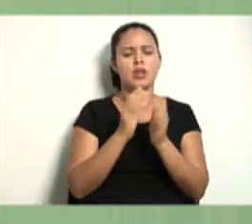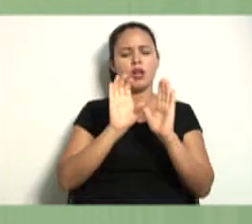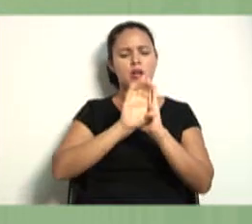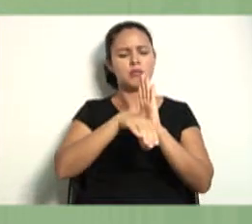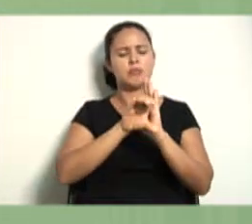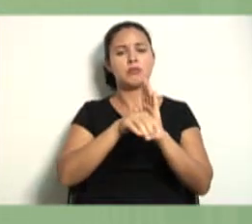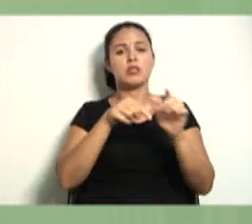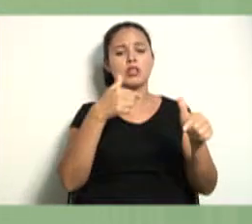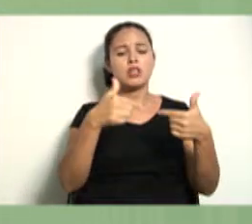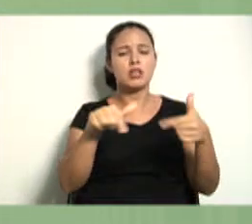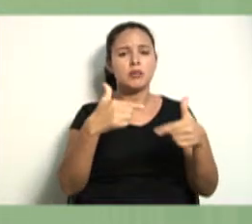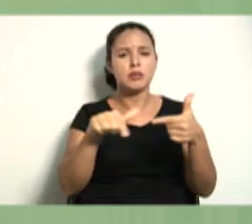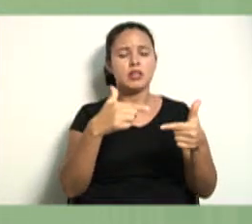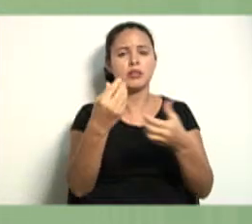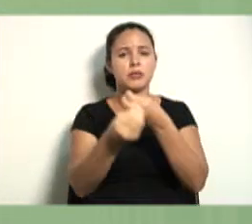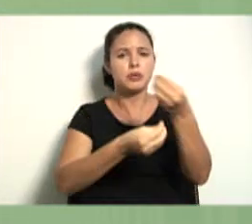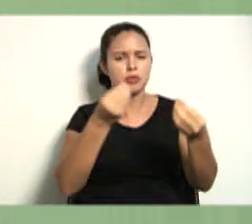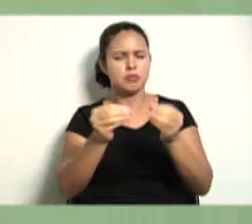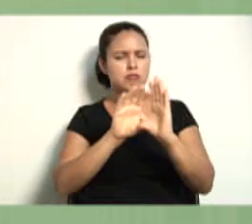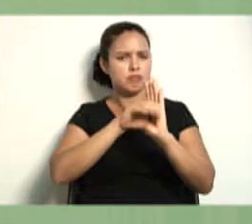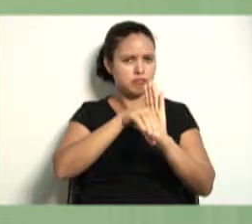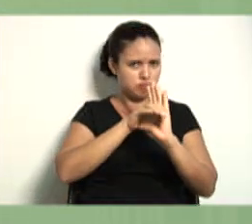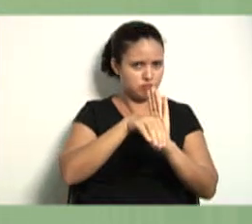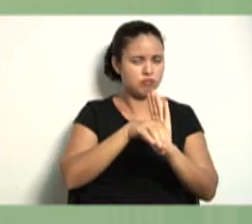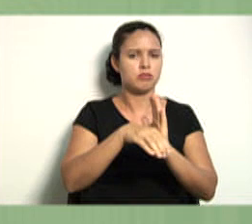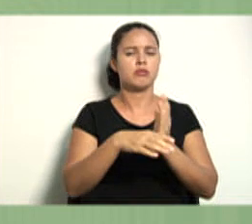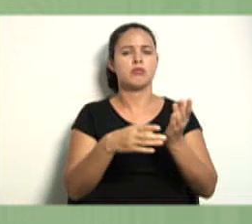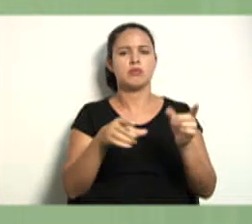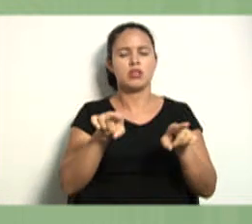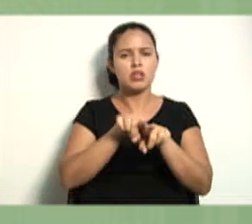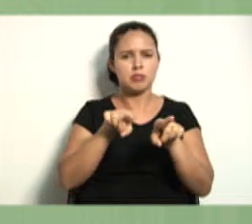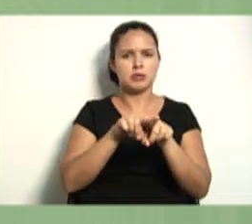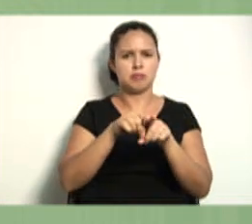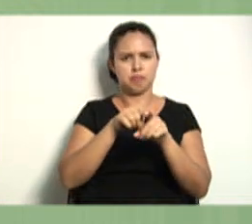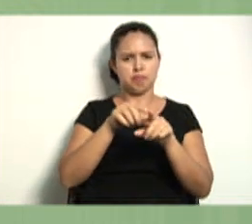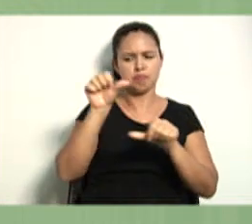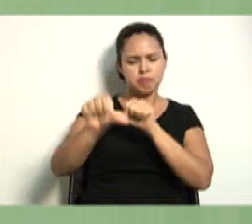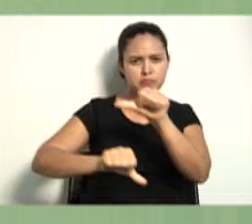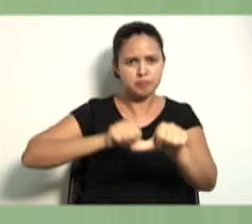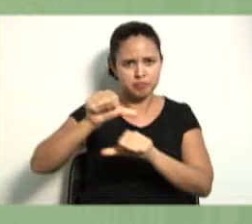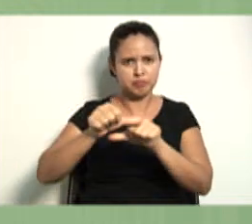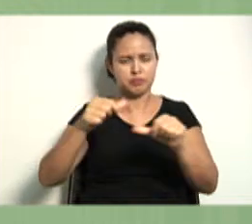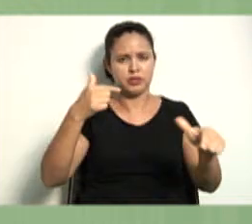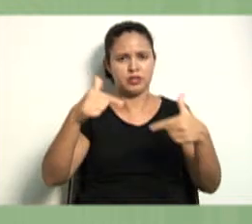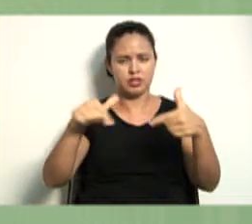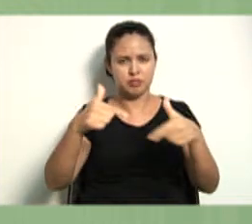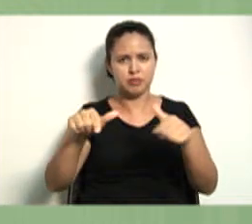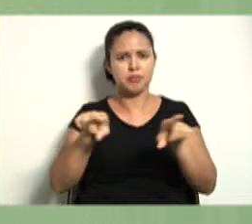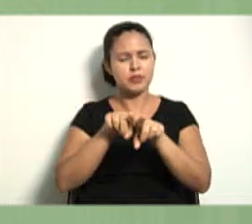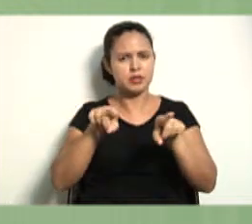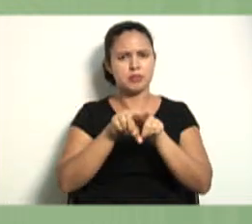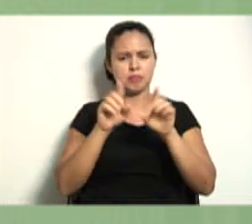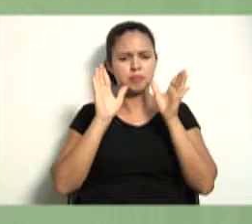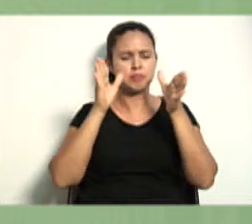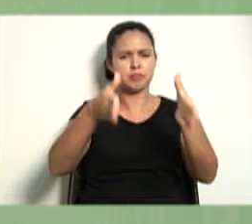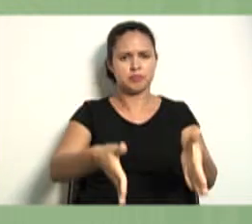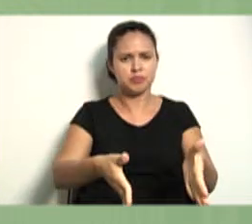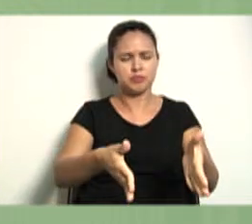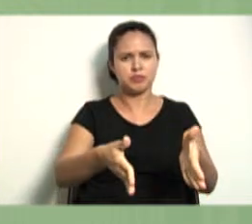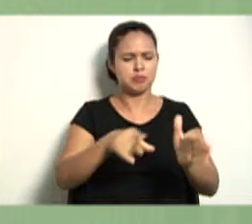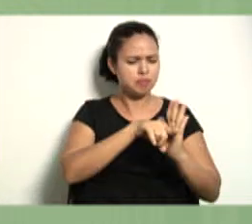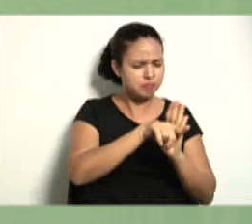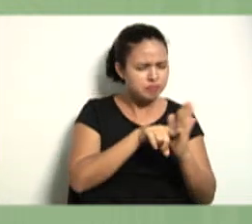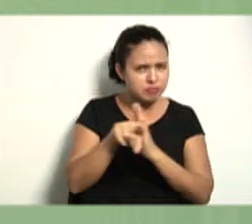já foi dito aí pela dupla High-Tech, as transformações do trabalho e sua centralidade. A